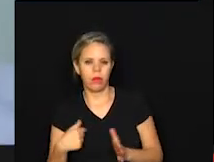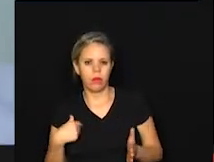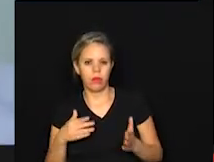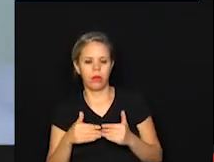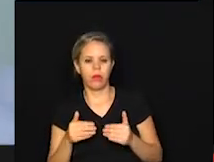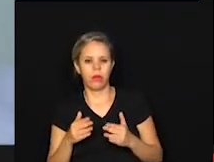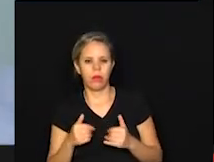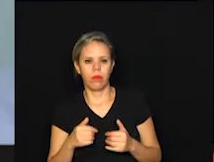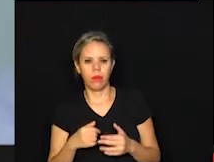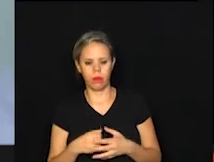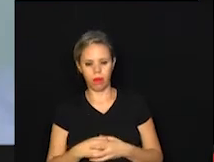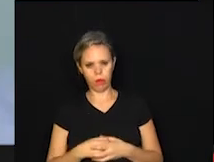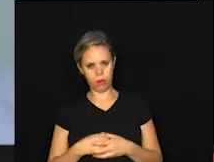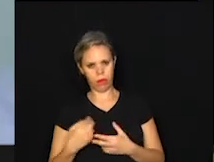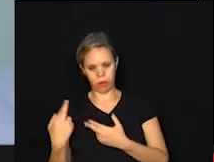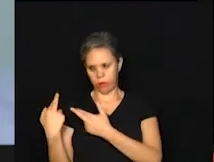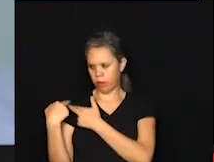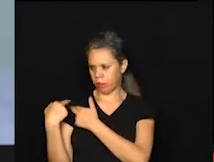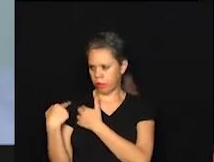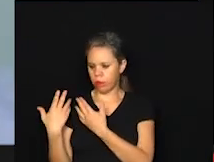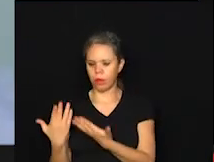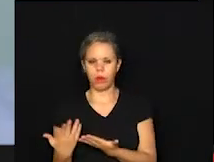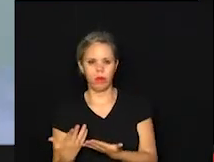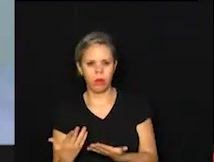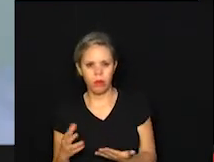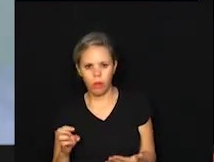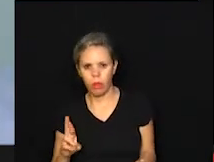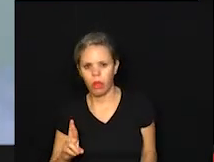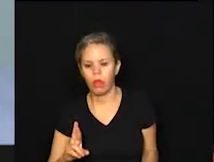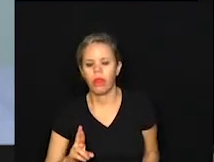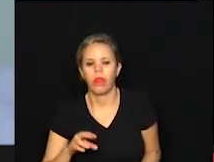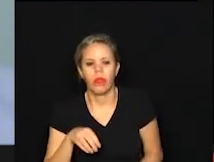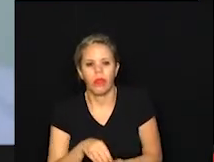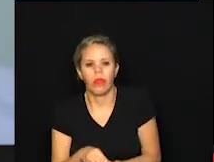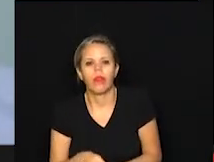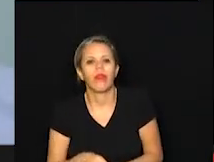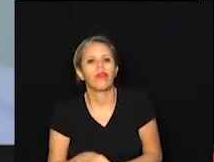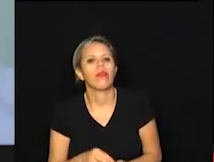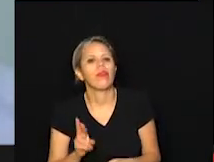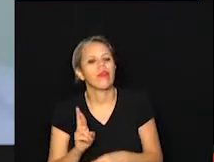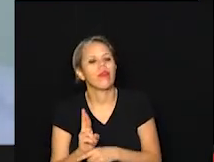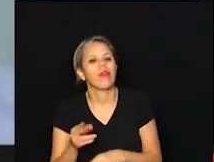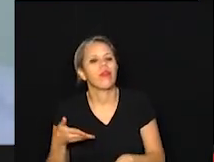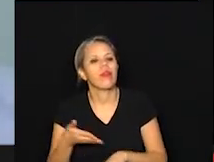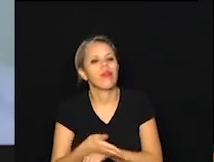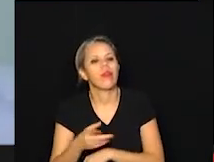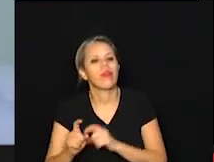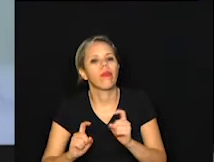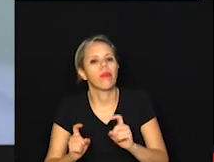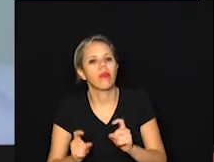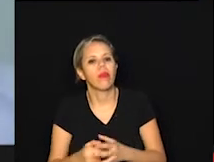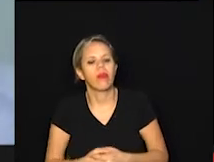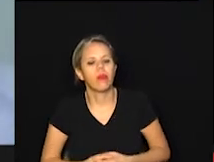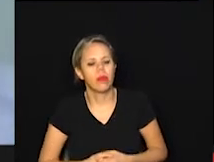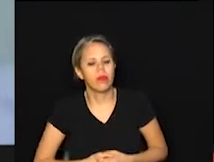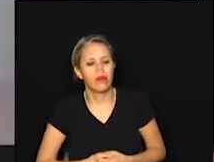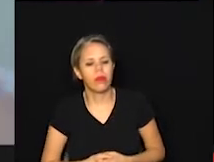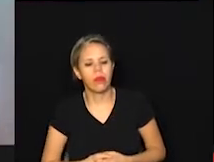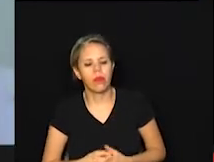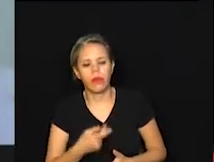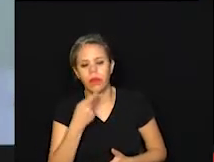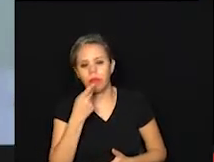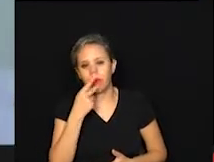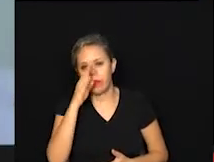a Jaqueline, que é a responsável pelo CR, que é o Centro de Referência, estivesse entrando aqui nessa reunião, para que ela possa falar com